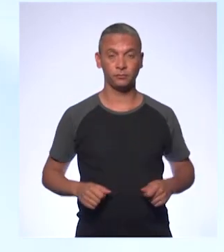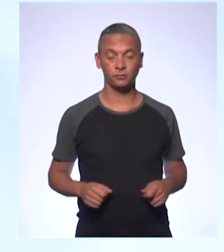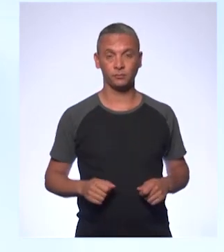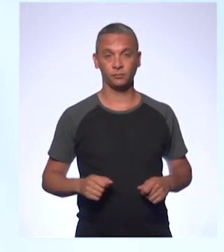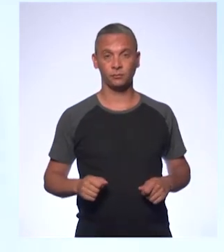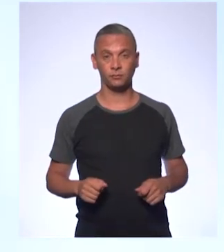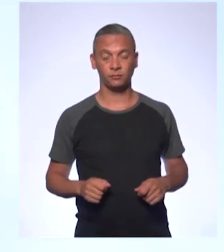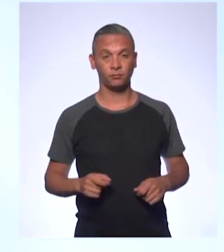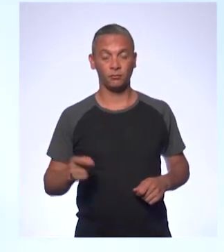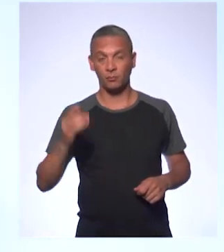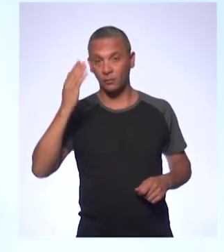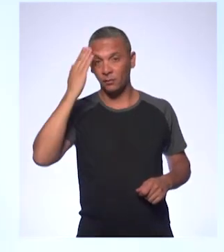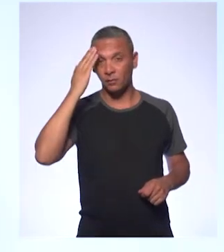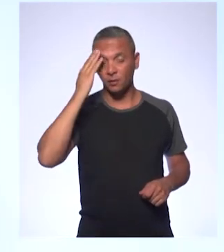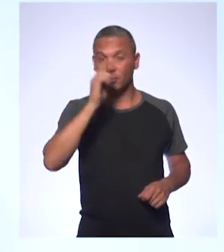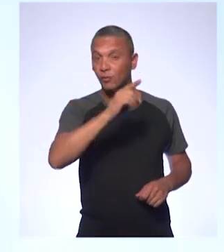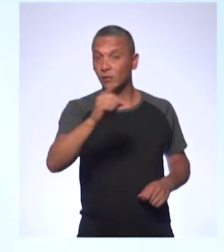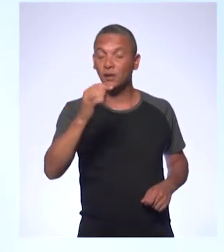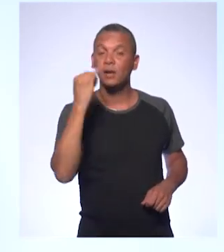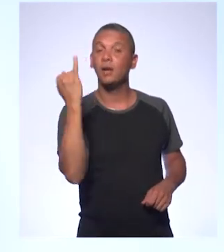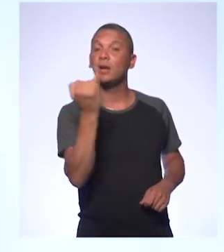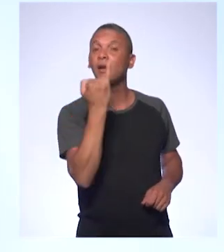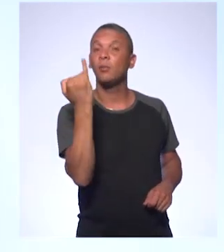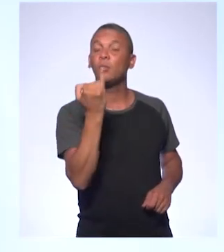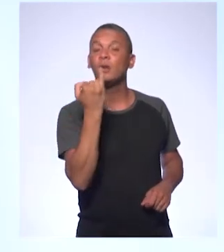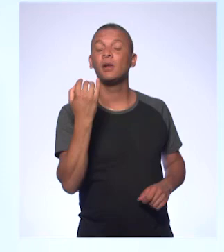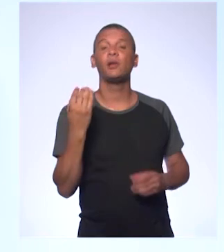não entender, na verdade, é importante vocês